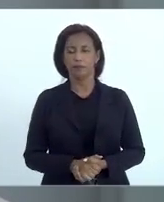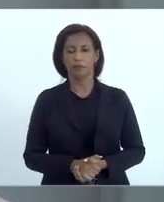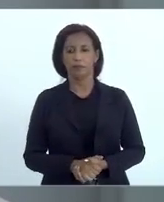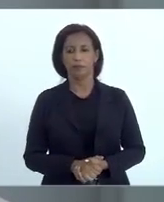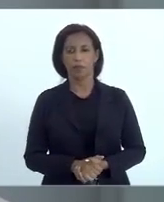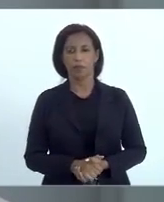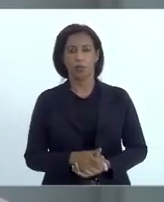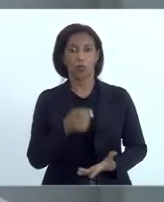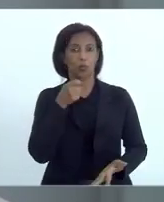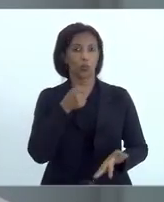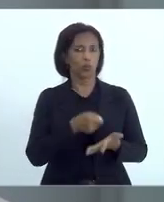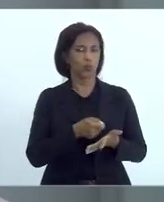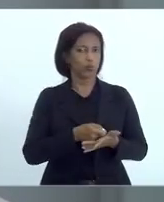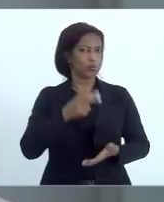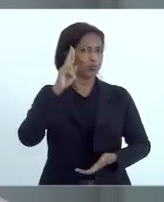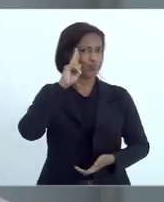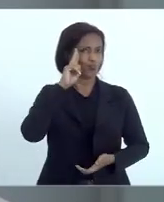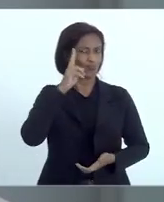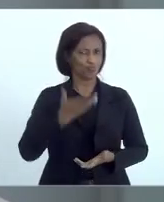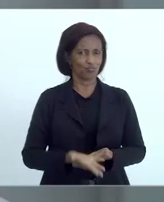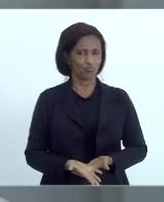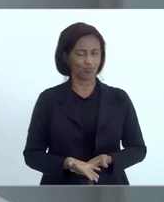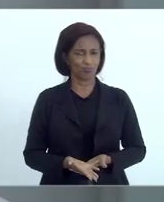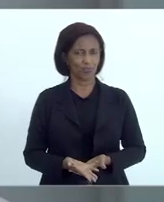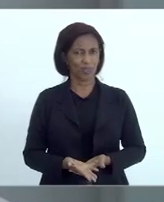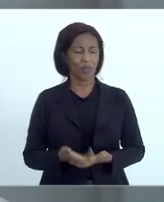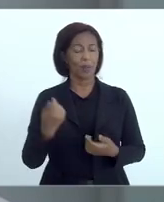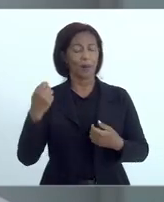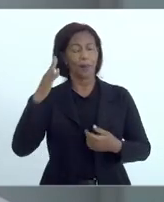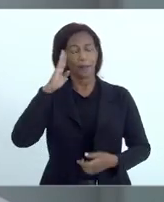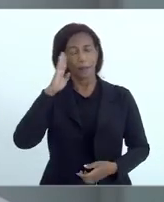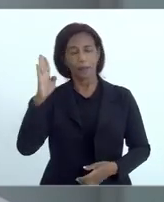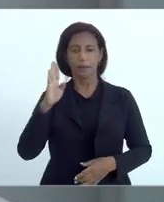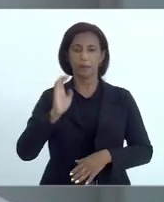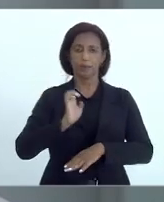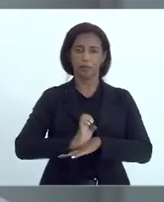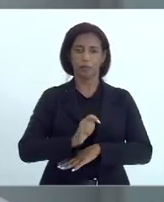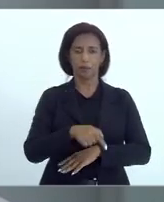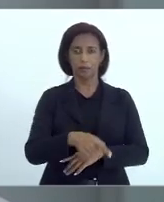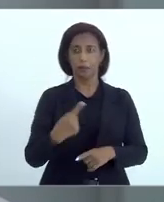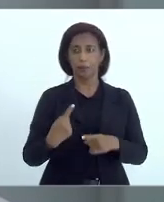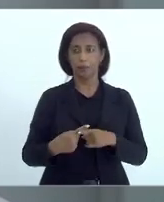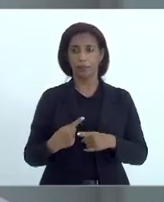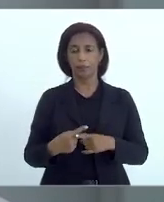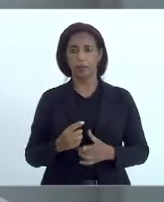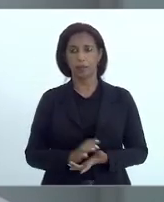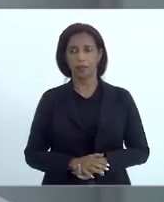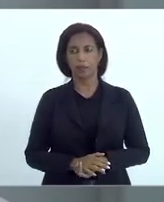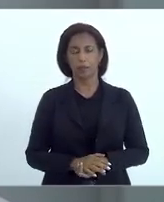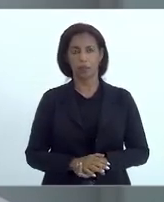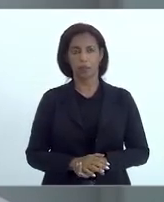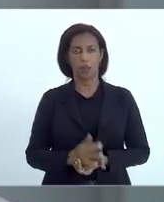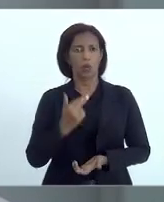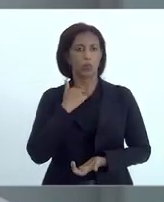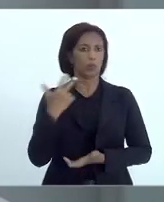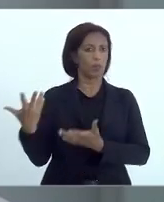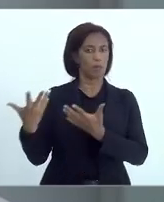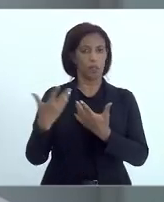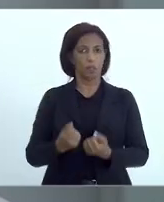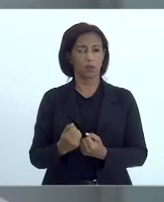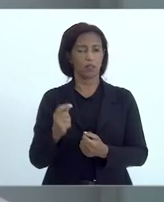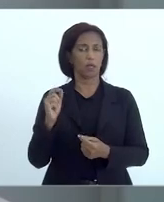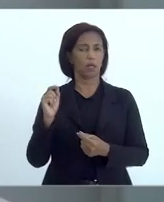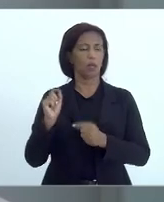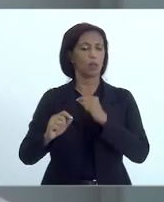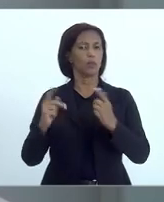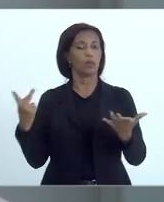e do militarismo principalmente o militarismo do nosso Estado aqui porque é inadimissível que acontece